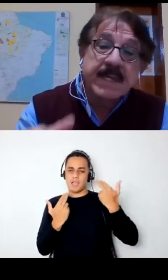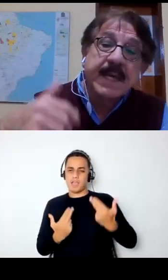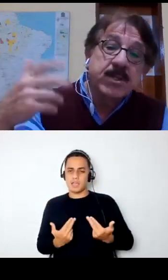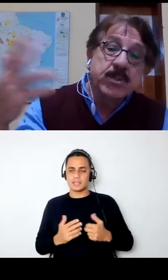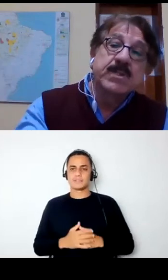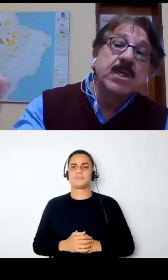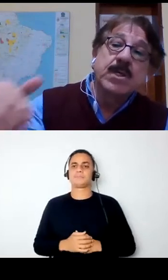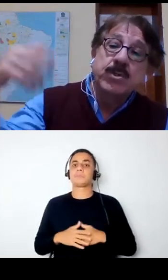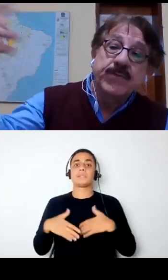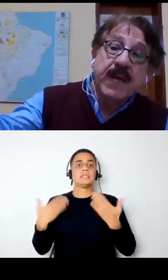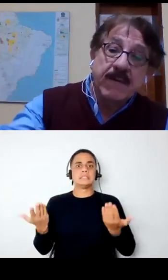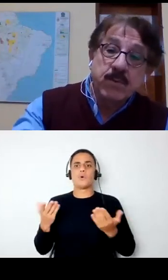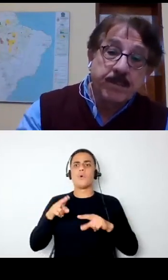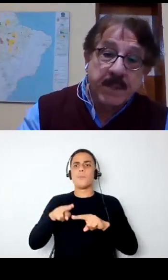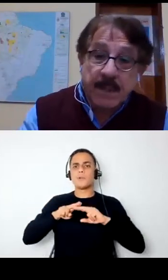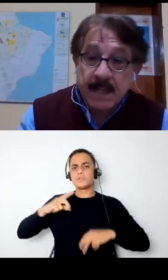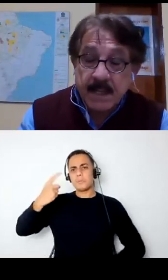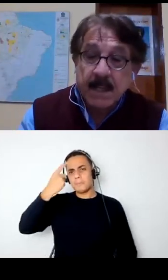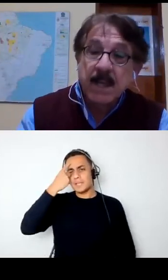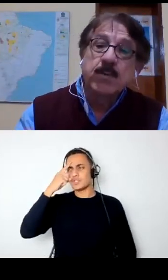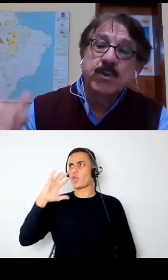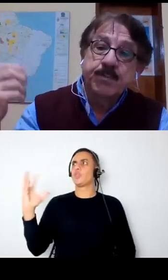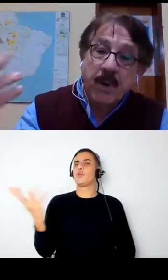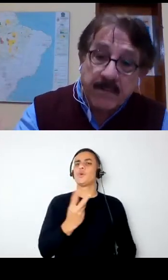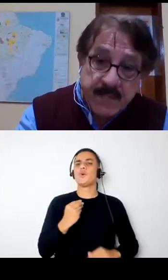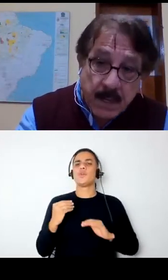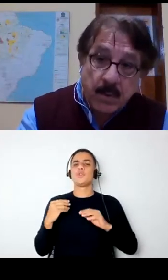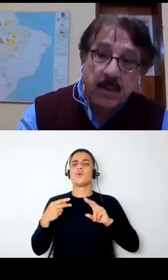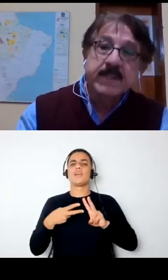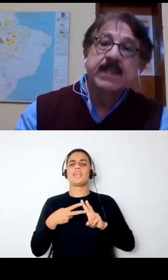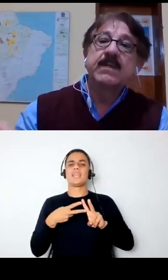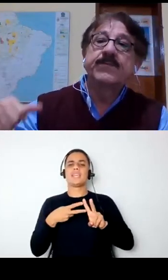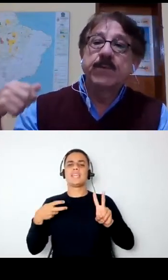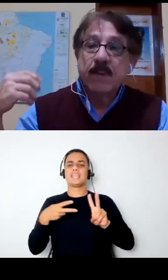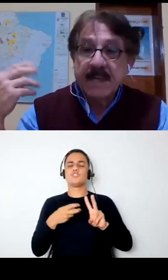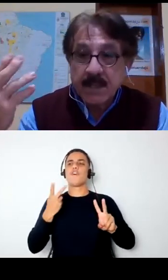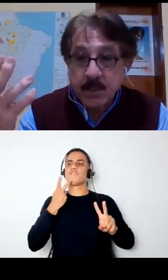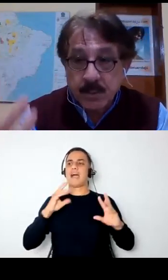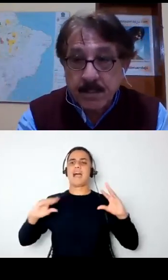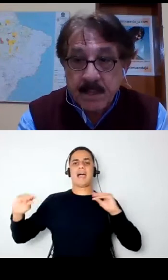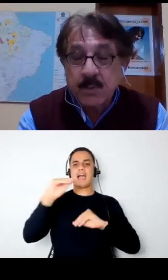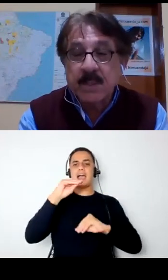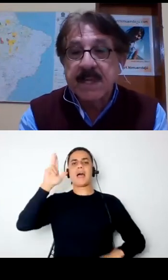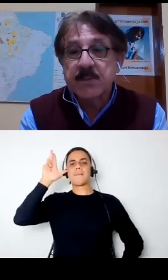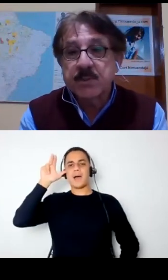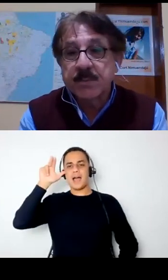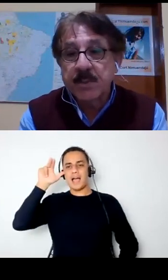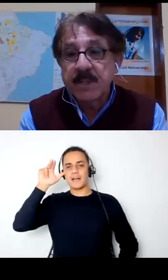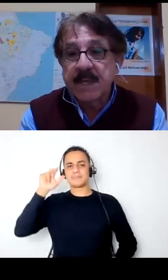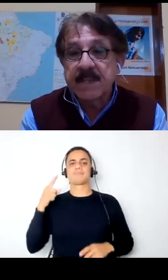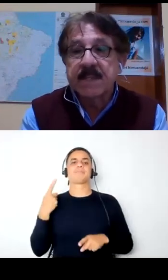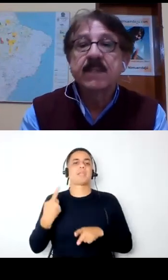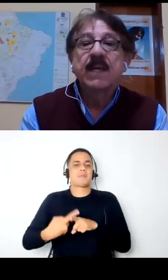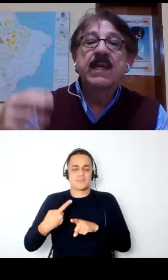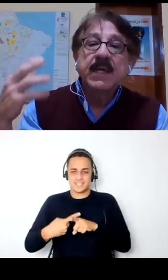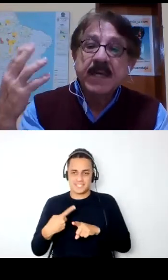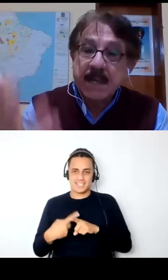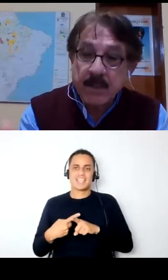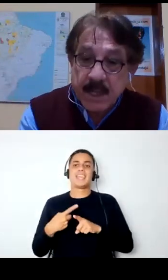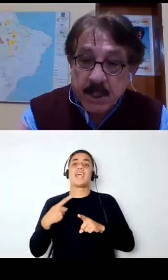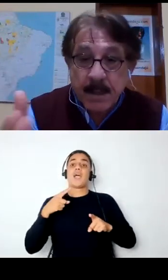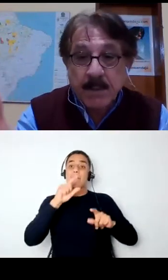generalizou essa ideia de que os índios falavam tupi-guarani? Os povos da costa, que foram aqueles dos primeiros contatos com os portugueses,